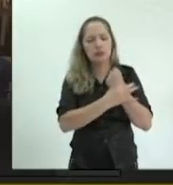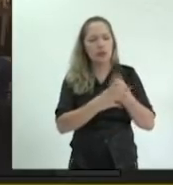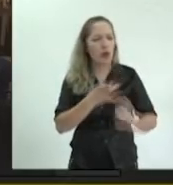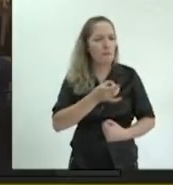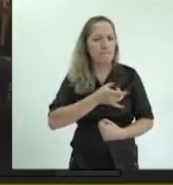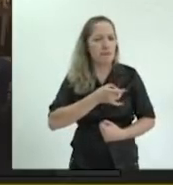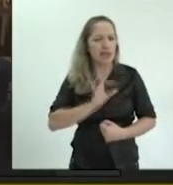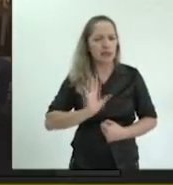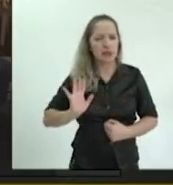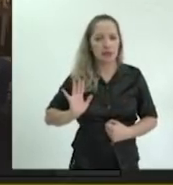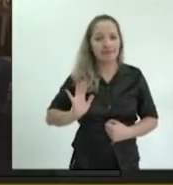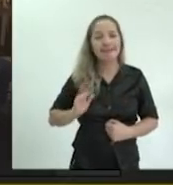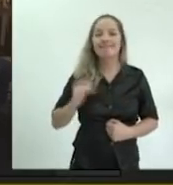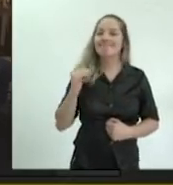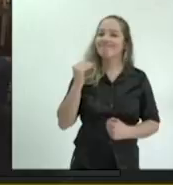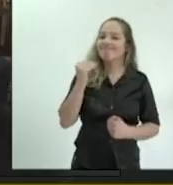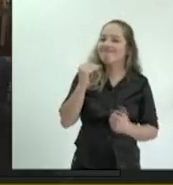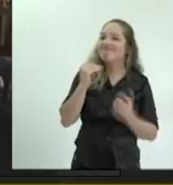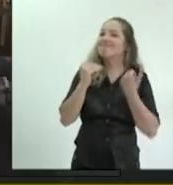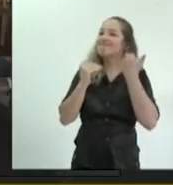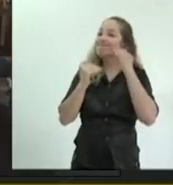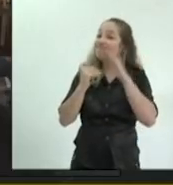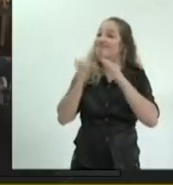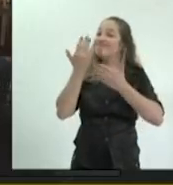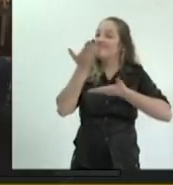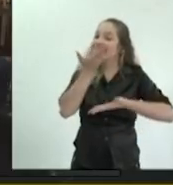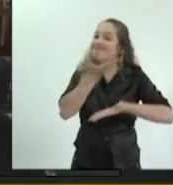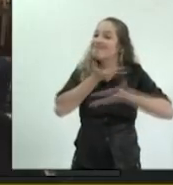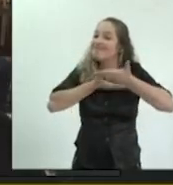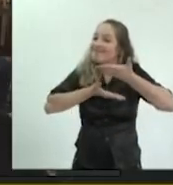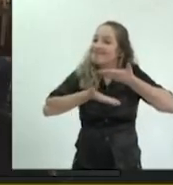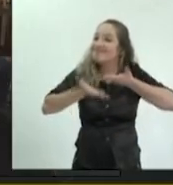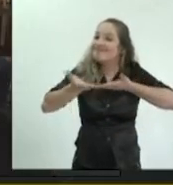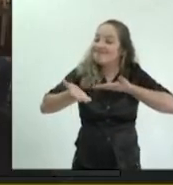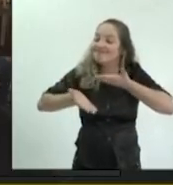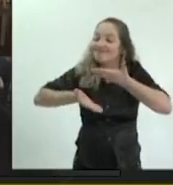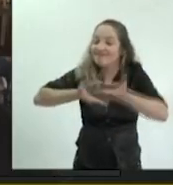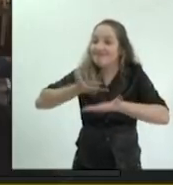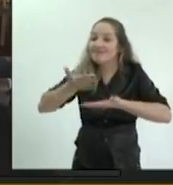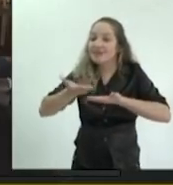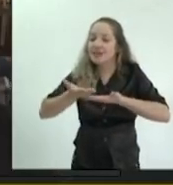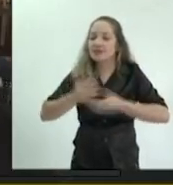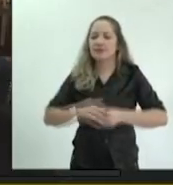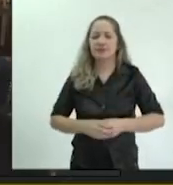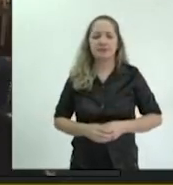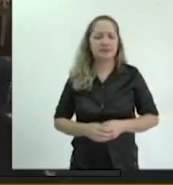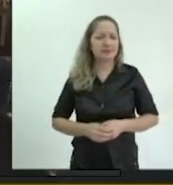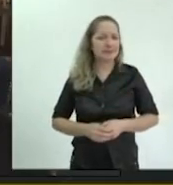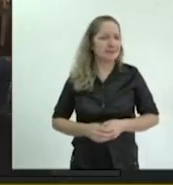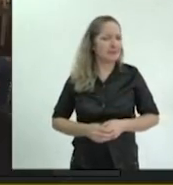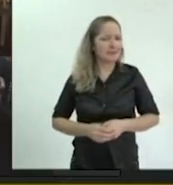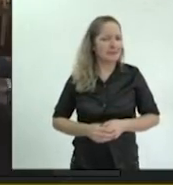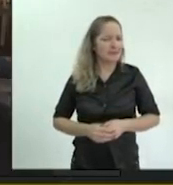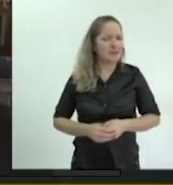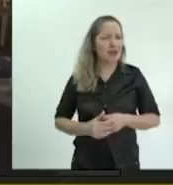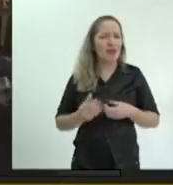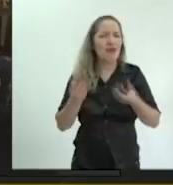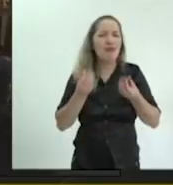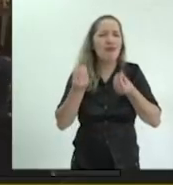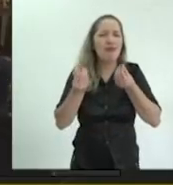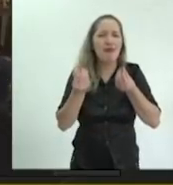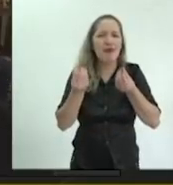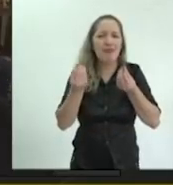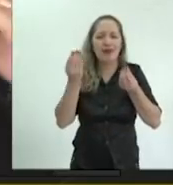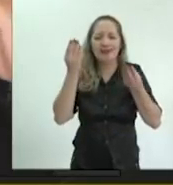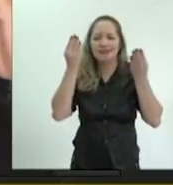pouquinhos. Jerome, como que vai ser na prática essa fisioterapia social? Quais são as perspectivas